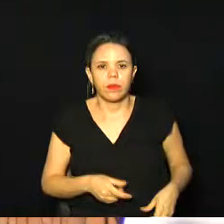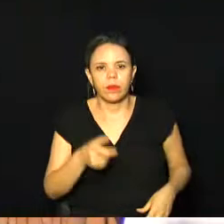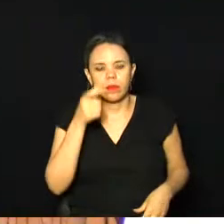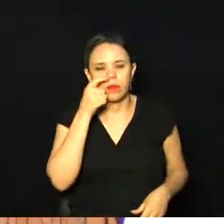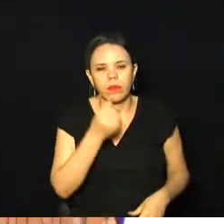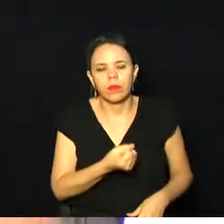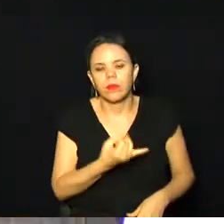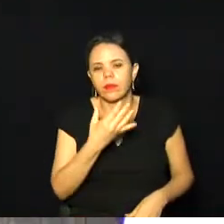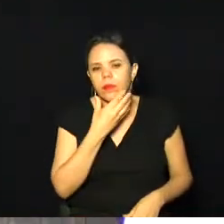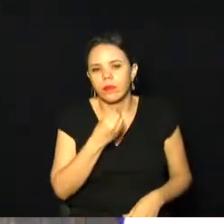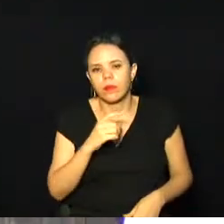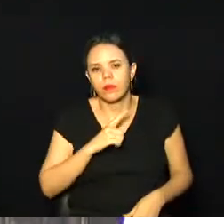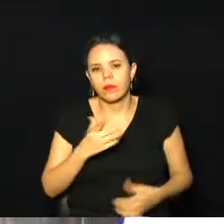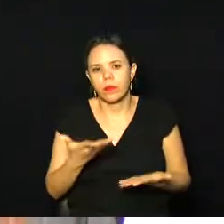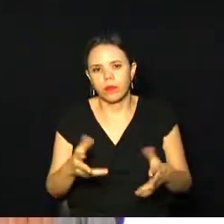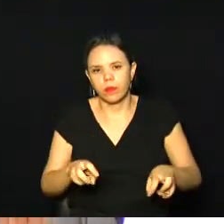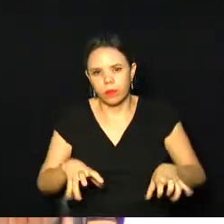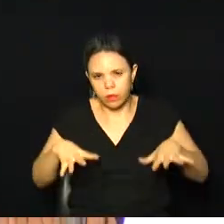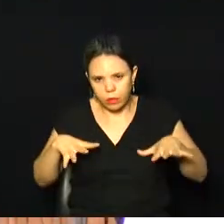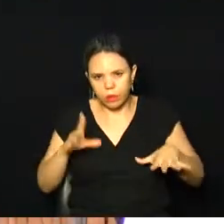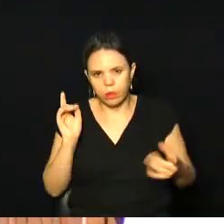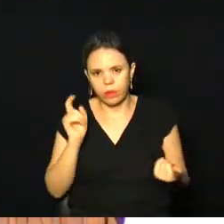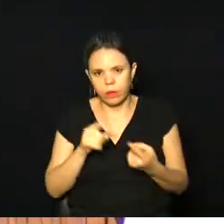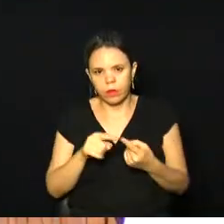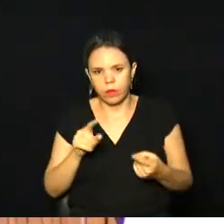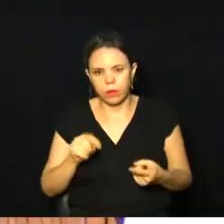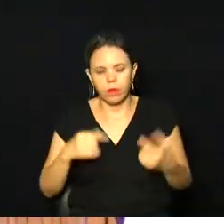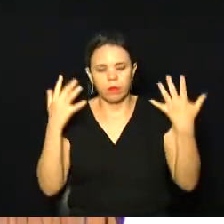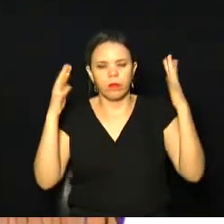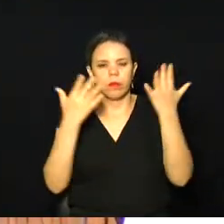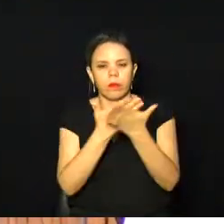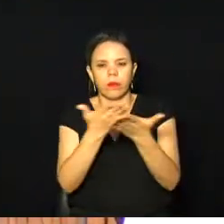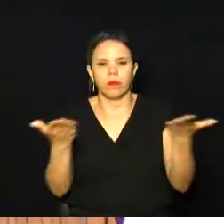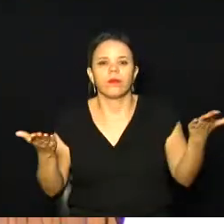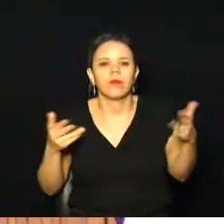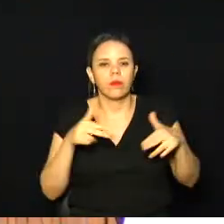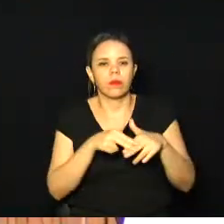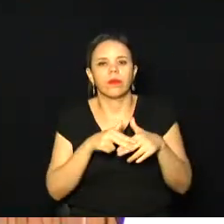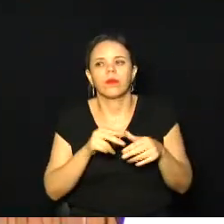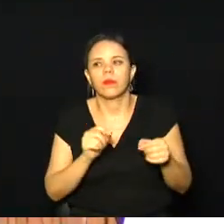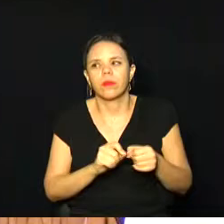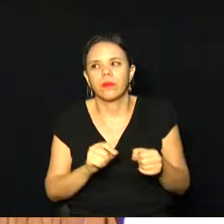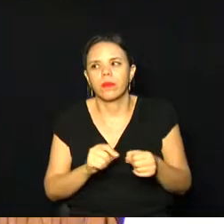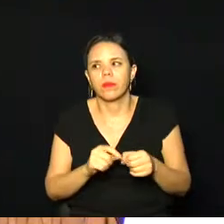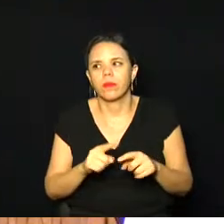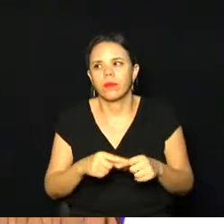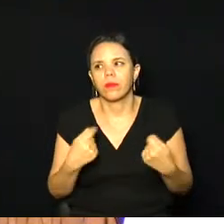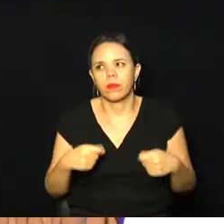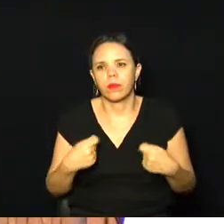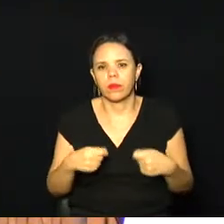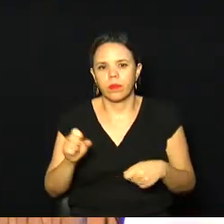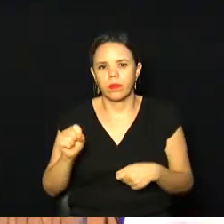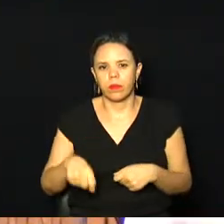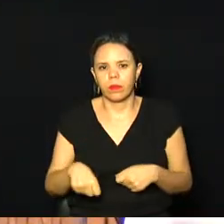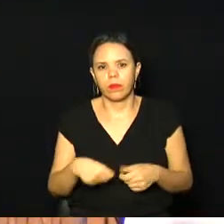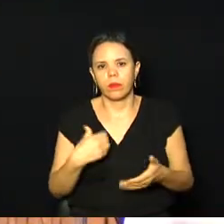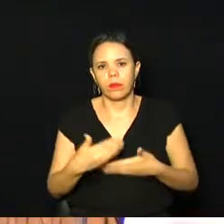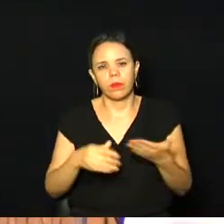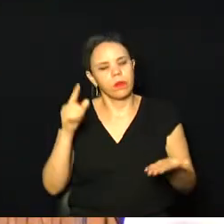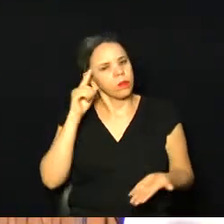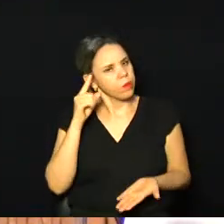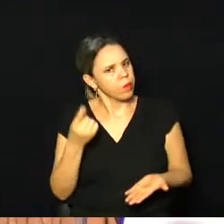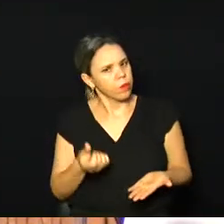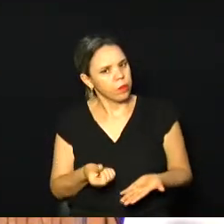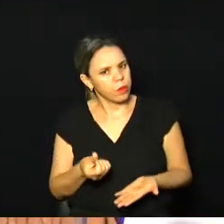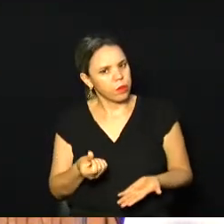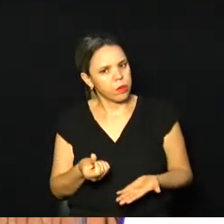de homens tem aqui. Eu acho que esse é o objetivo, e eu parabenizo o senhor por isso, porque nós precisamos, sim, neste dia, no dia